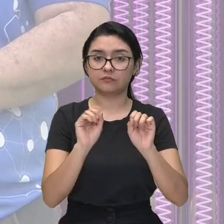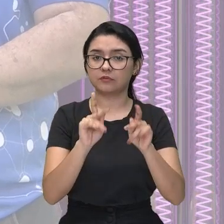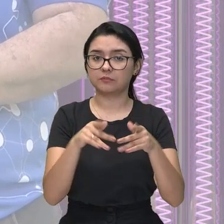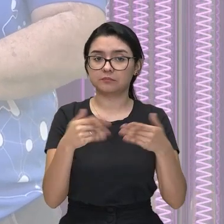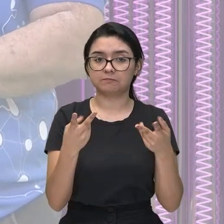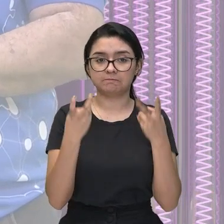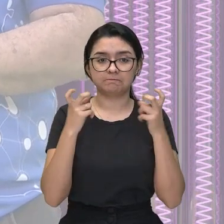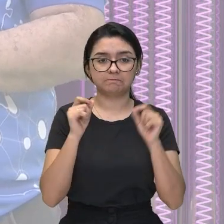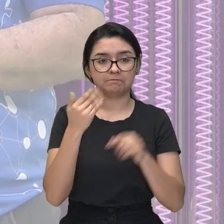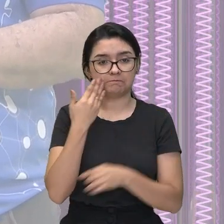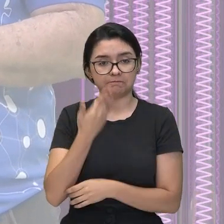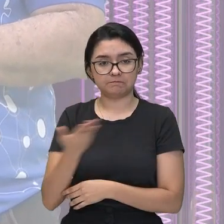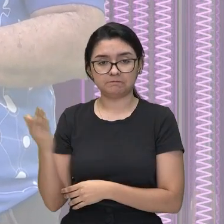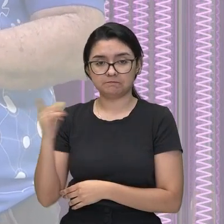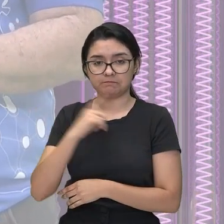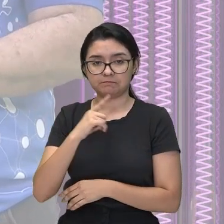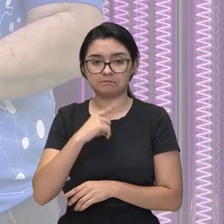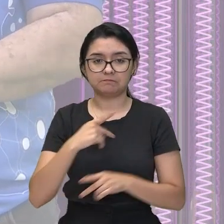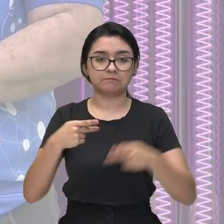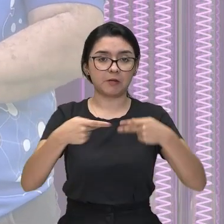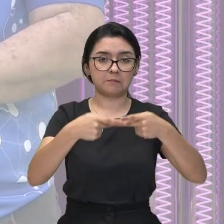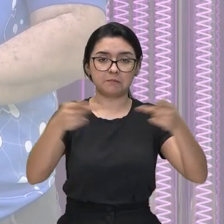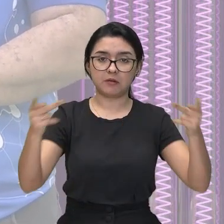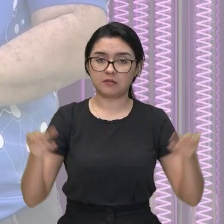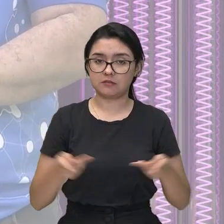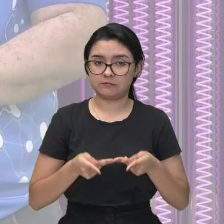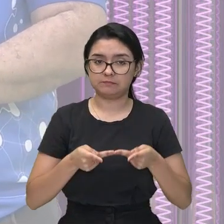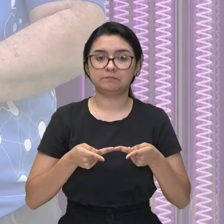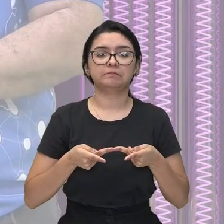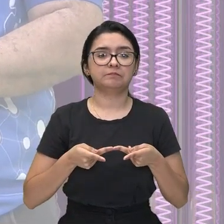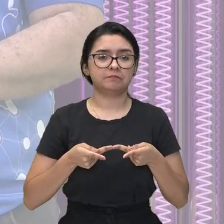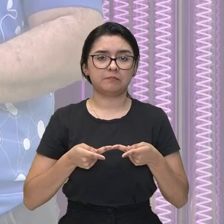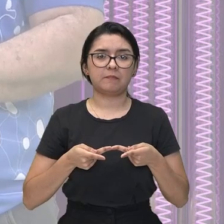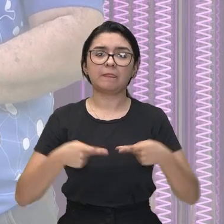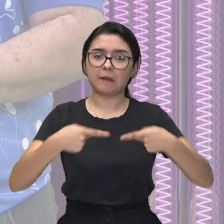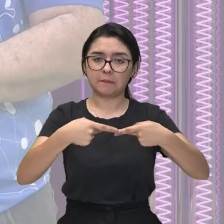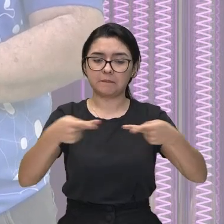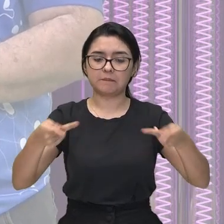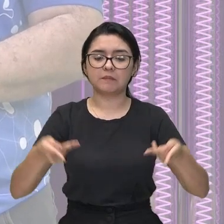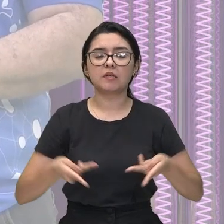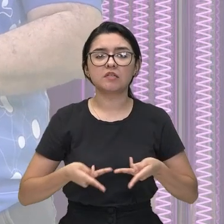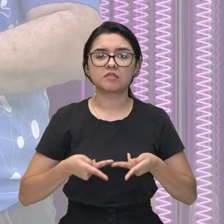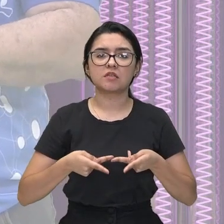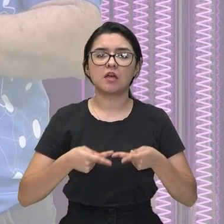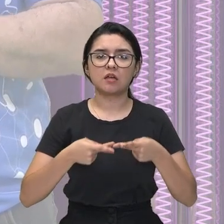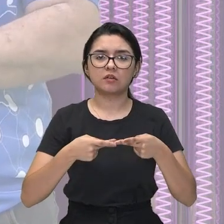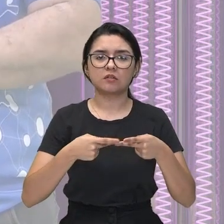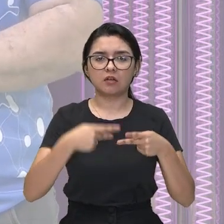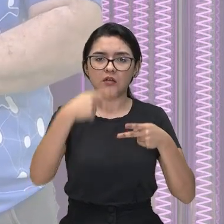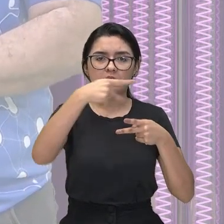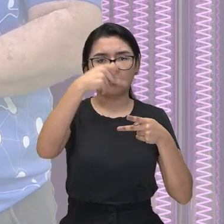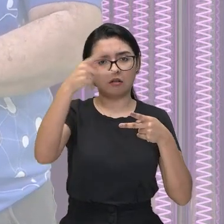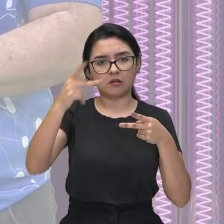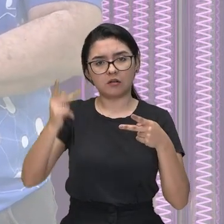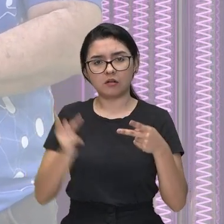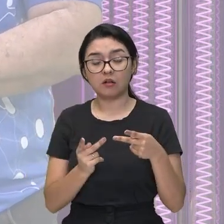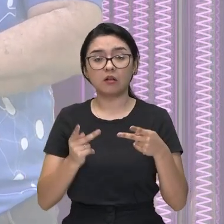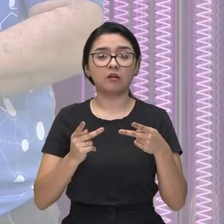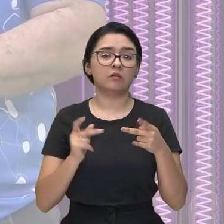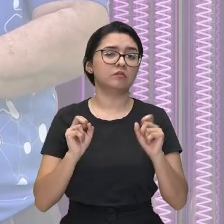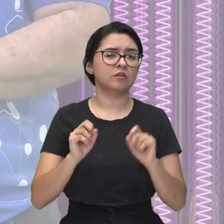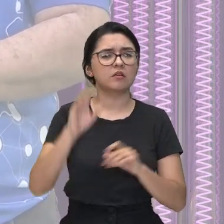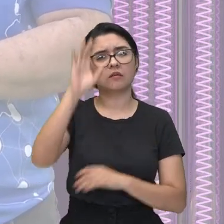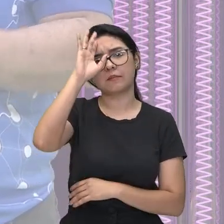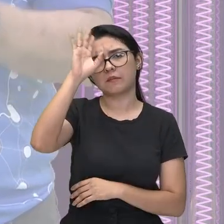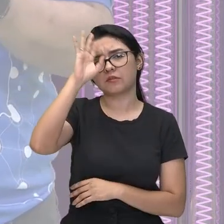ó. Temos aqui uma pizza, tá legal? A pizza está dividida aí em 8 partes. E aí, imagine